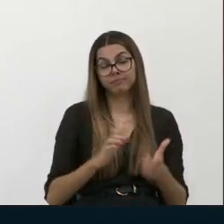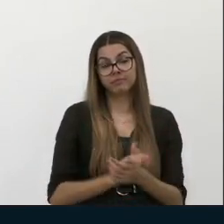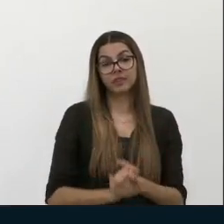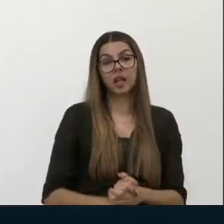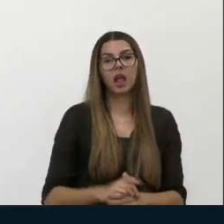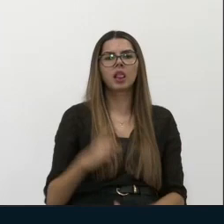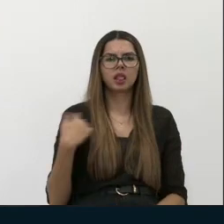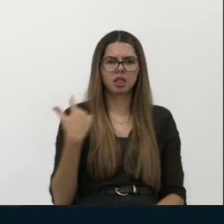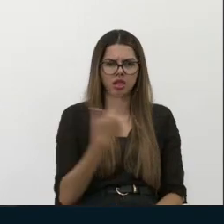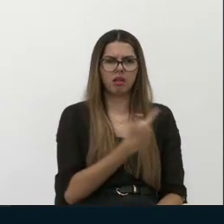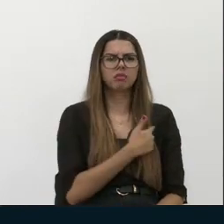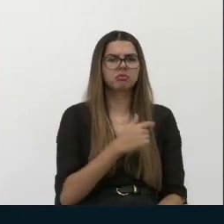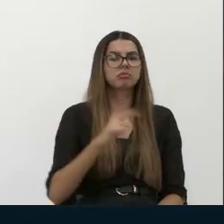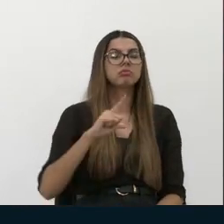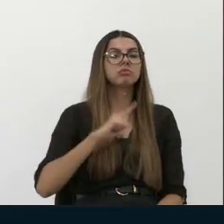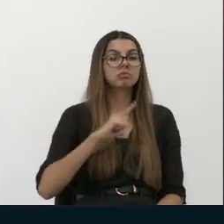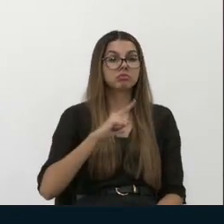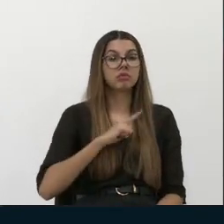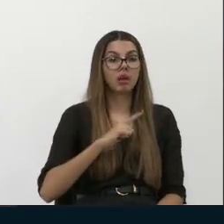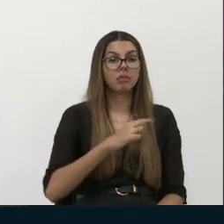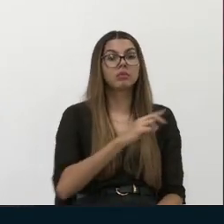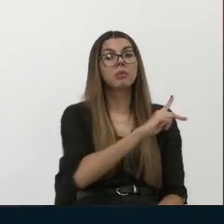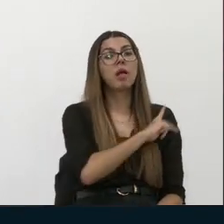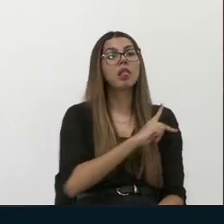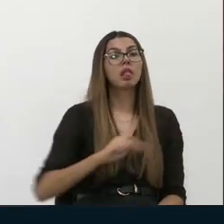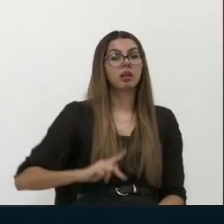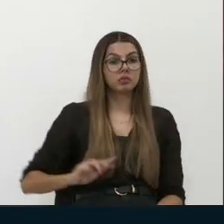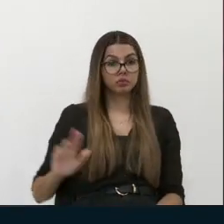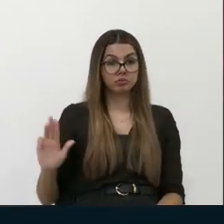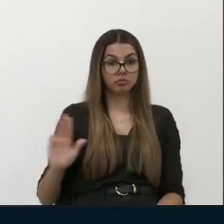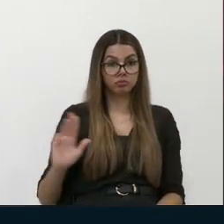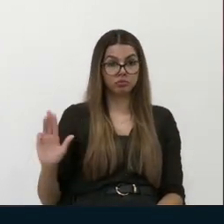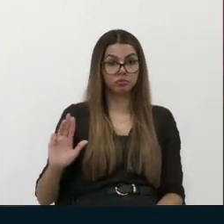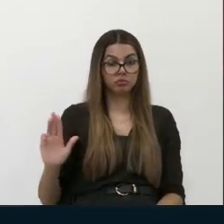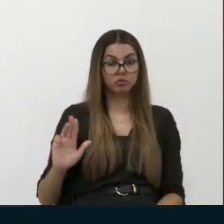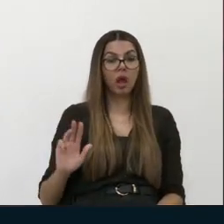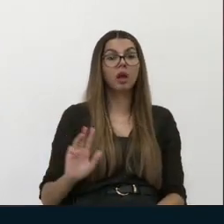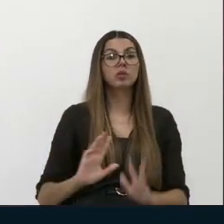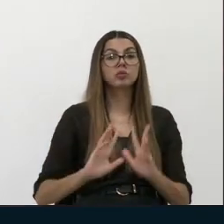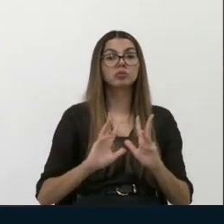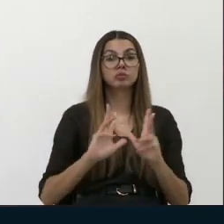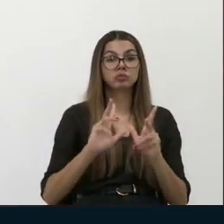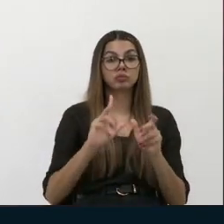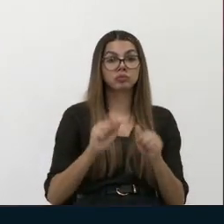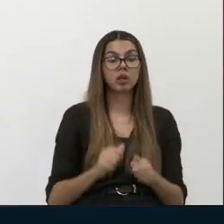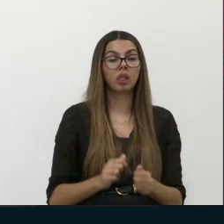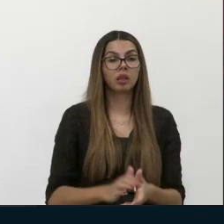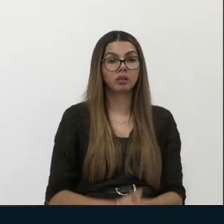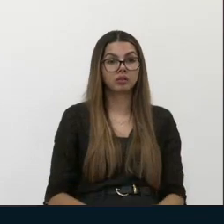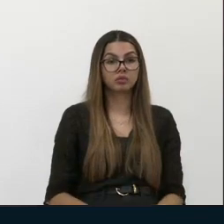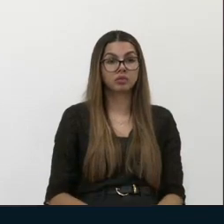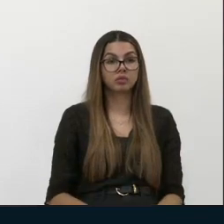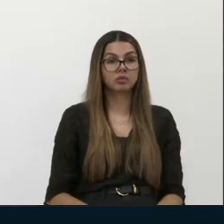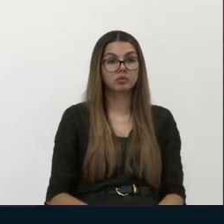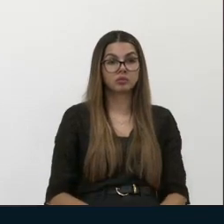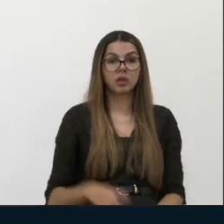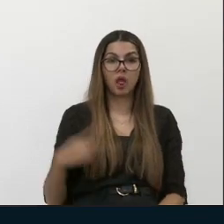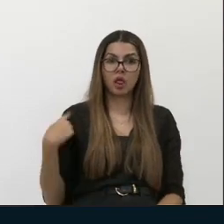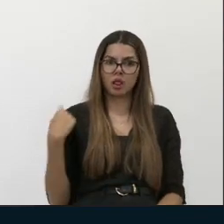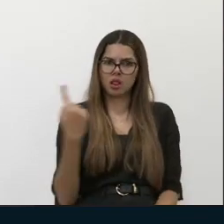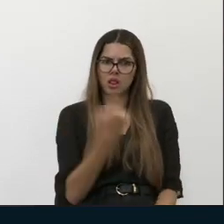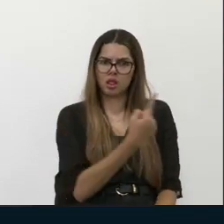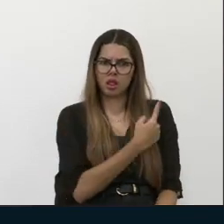muita coisa para falar do presidente Lula e de todas as nossas as nossos